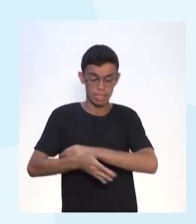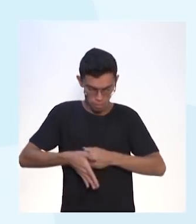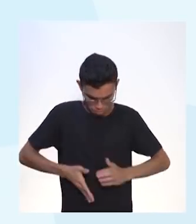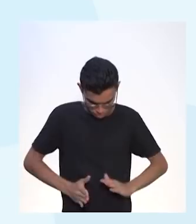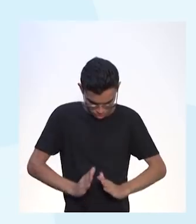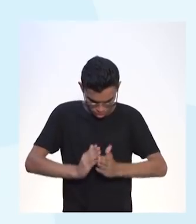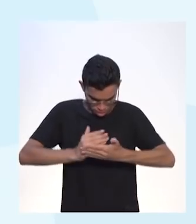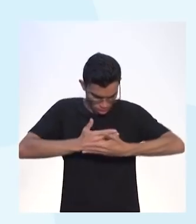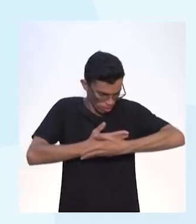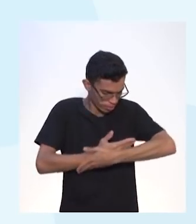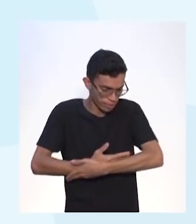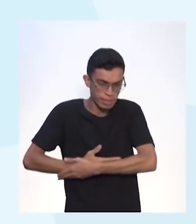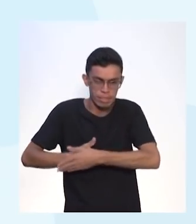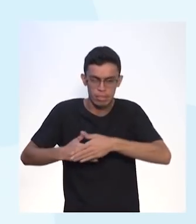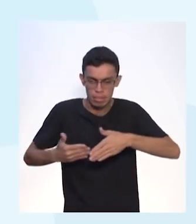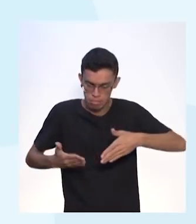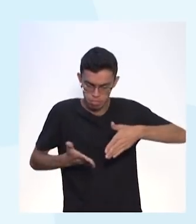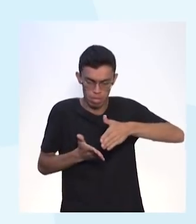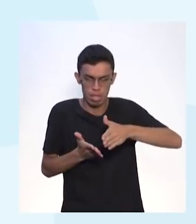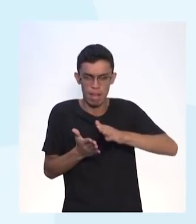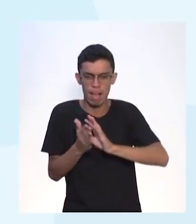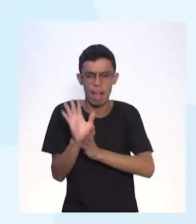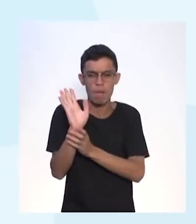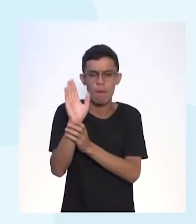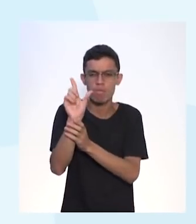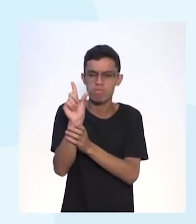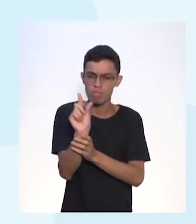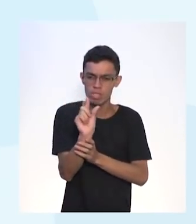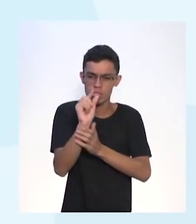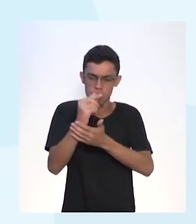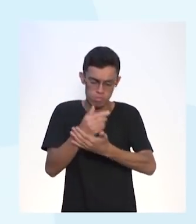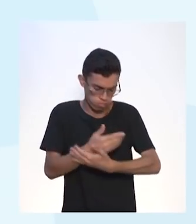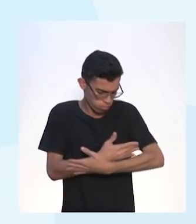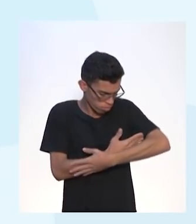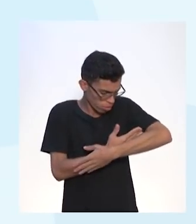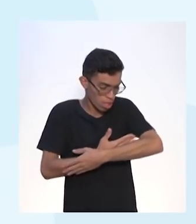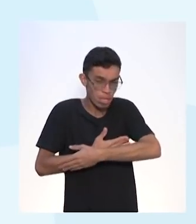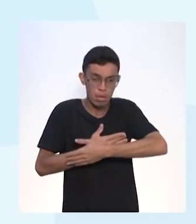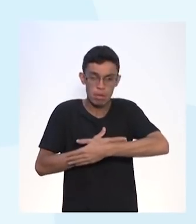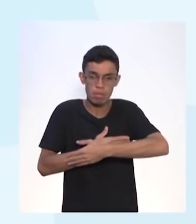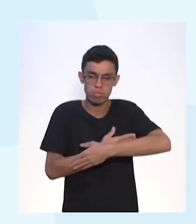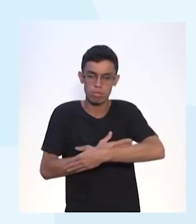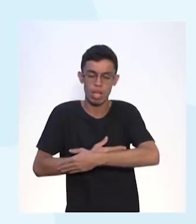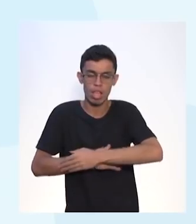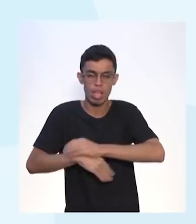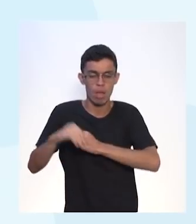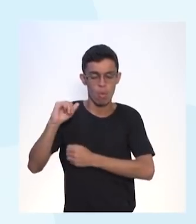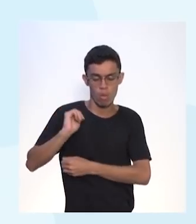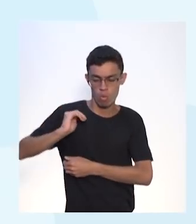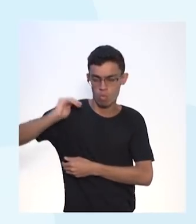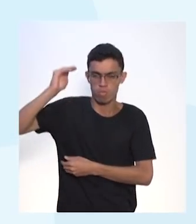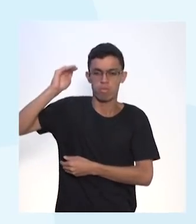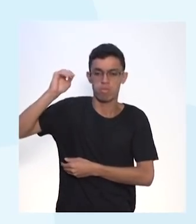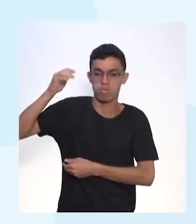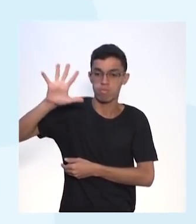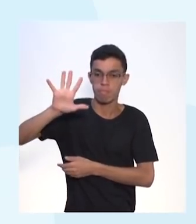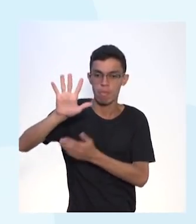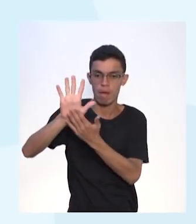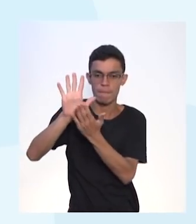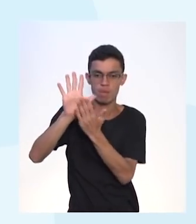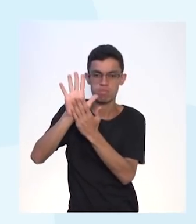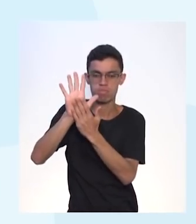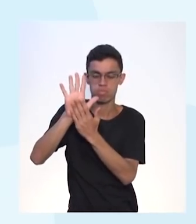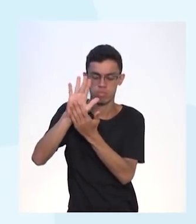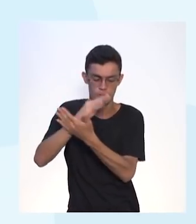recém-nascido. Pelo tamanho da mão do adulto que está ali próximo, né? Possivelmente um técnico